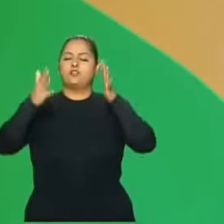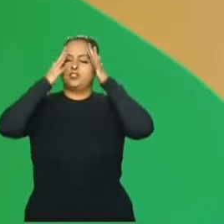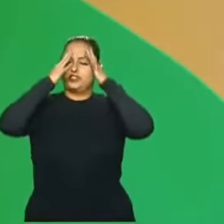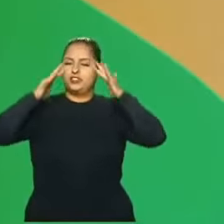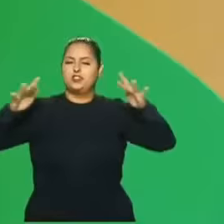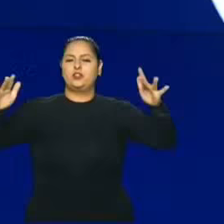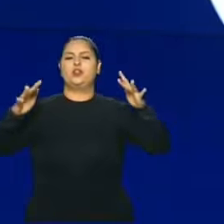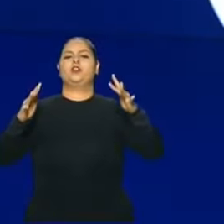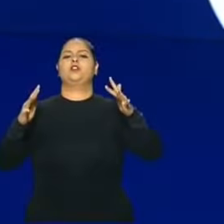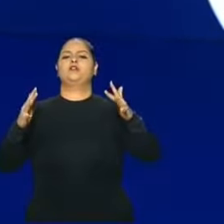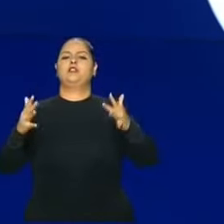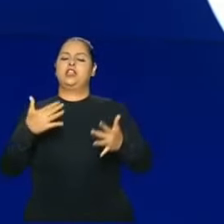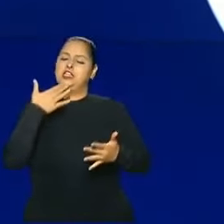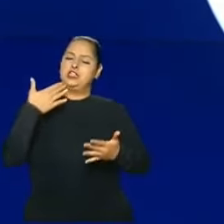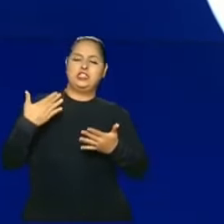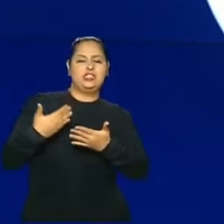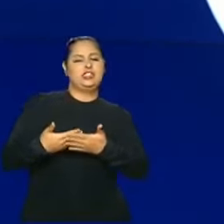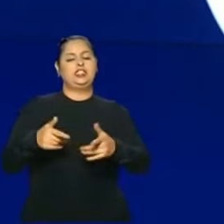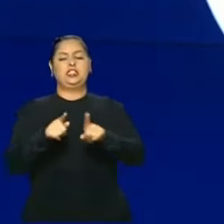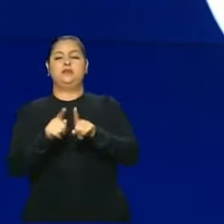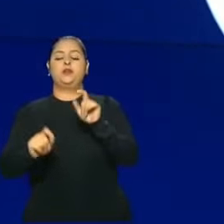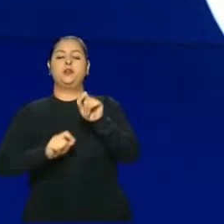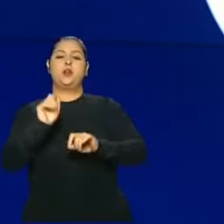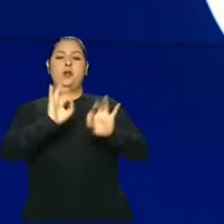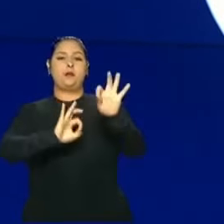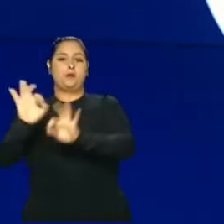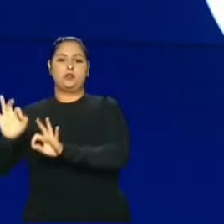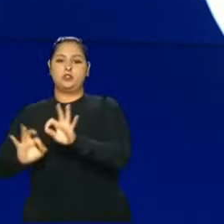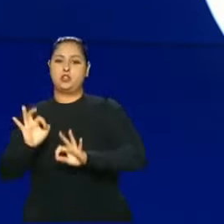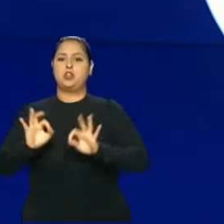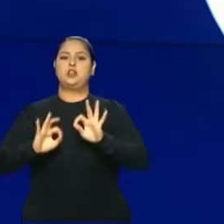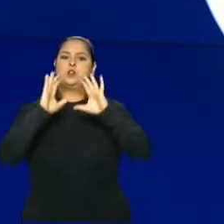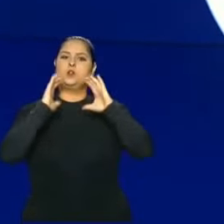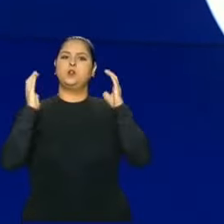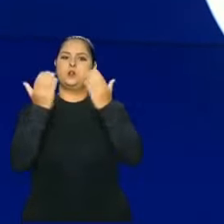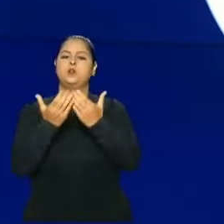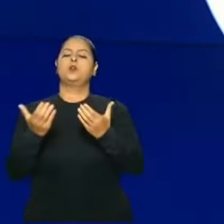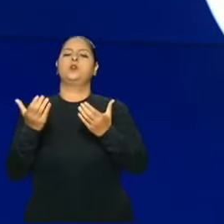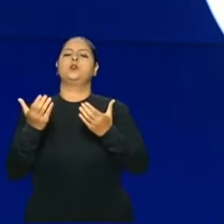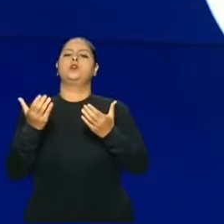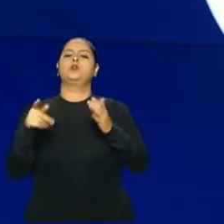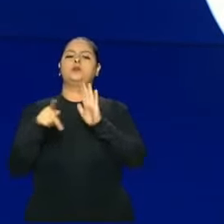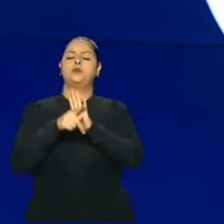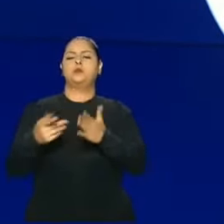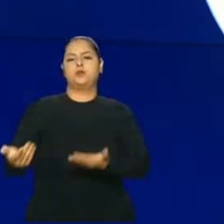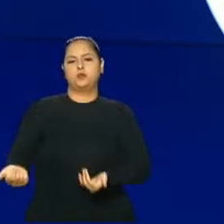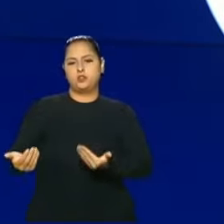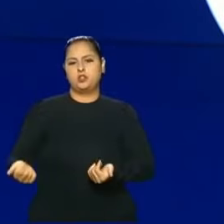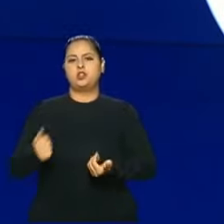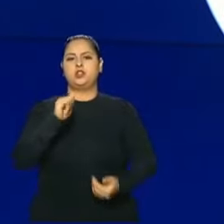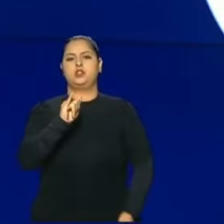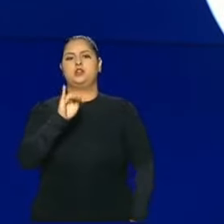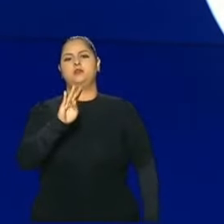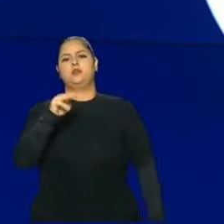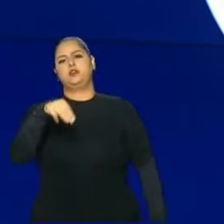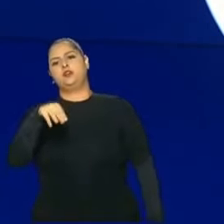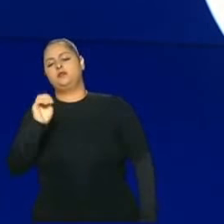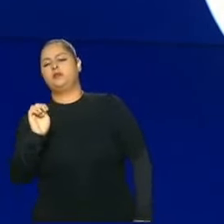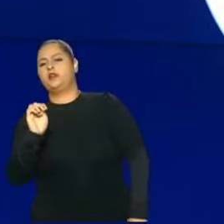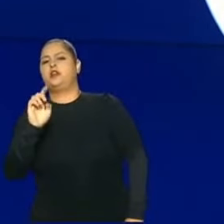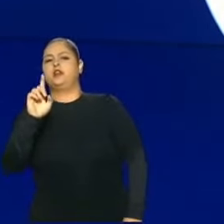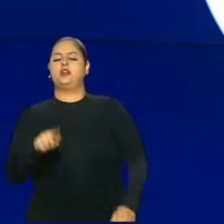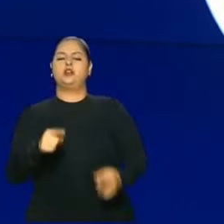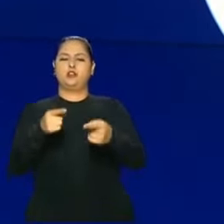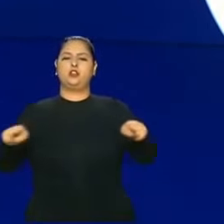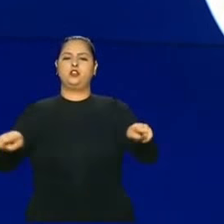e formação. Muito bem, com o projeto Coro Laboratório Juvenil aqui do Rio, da IBME, sob a regência de